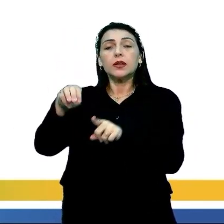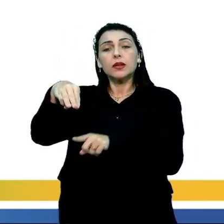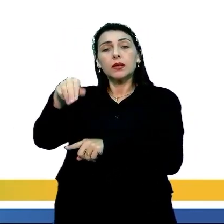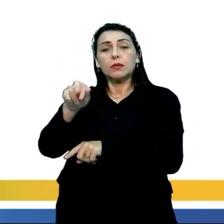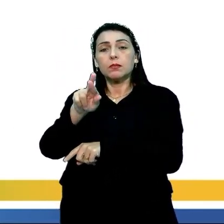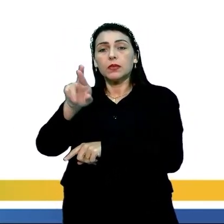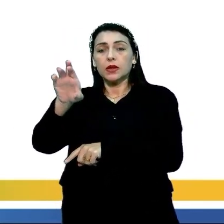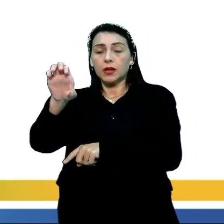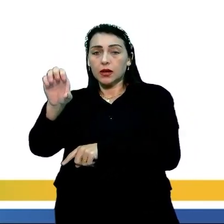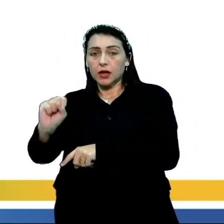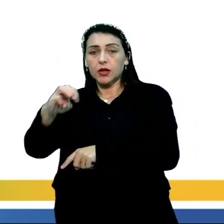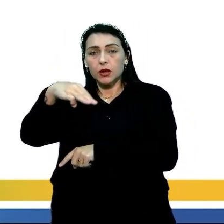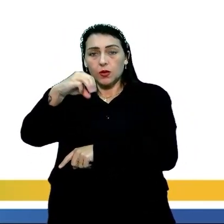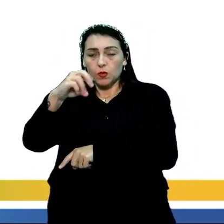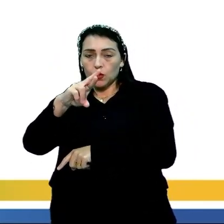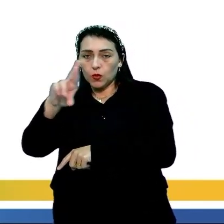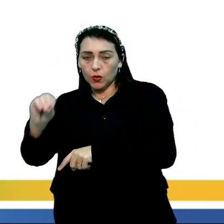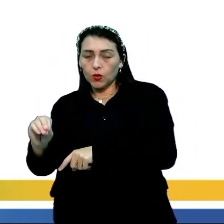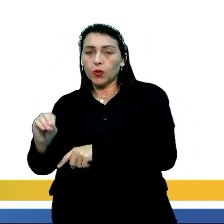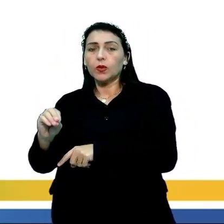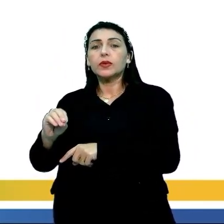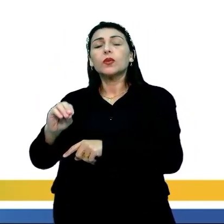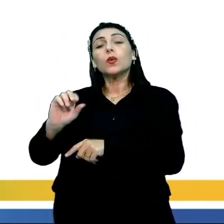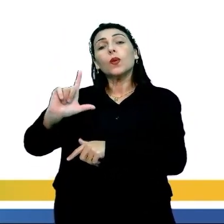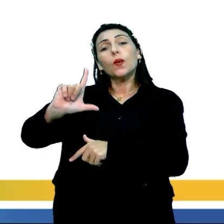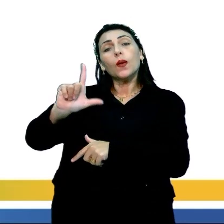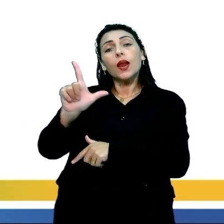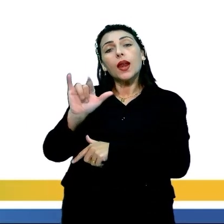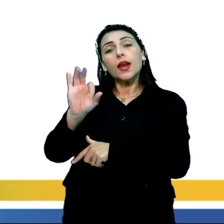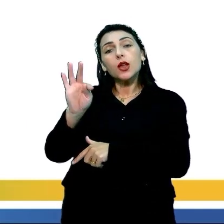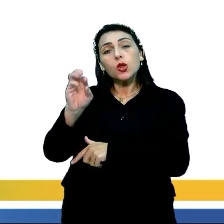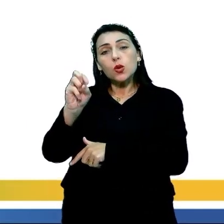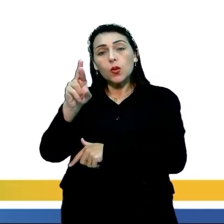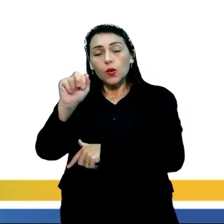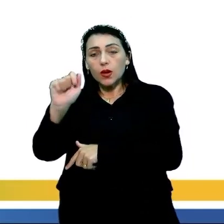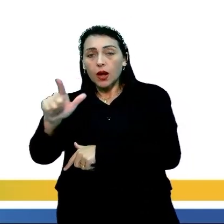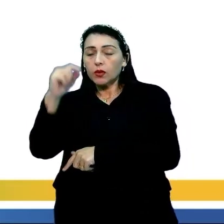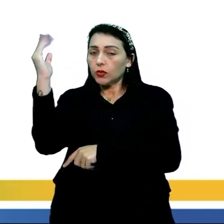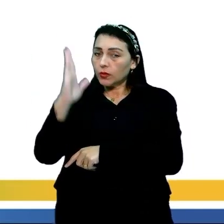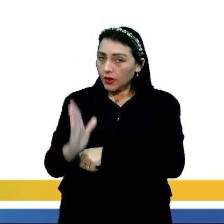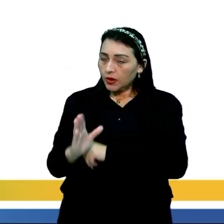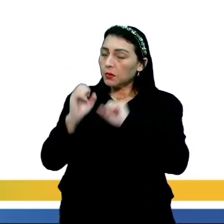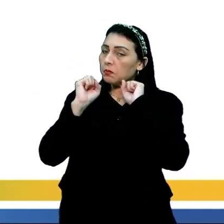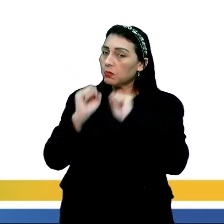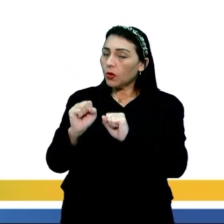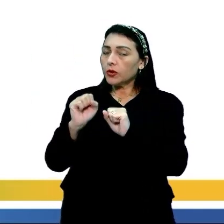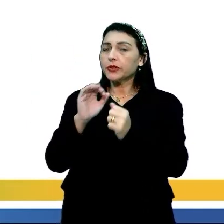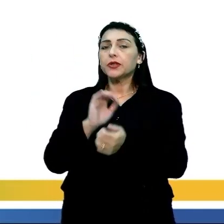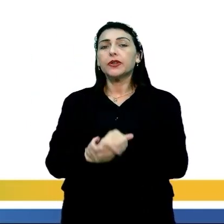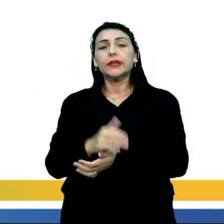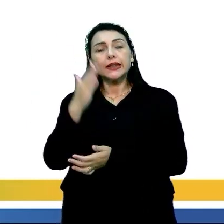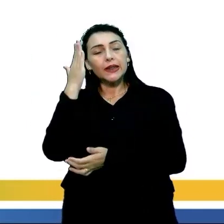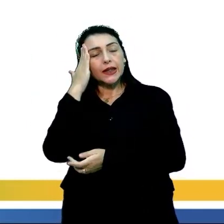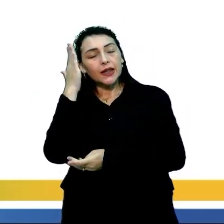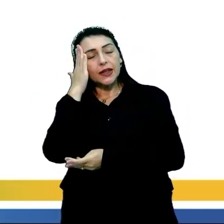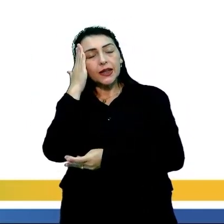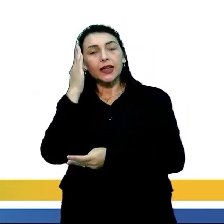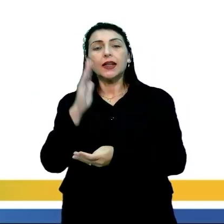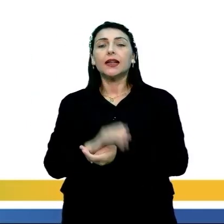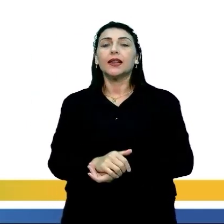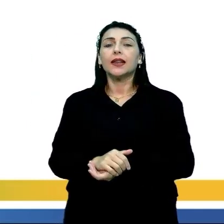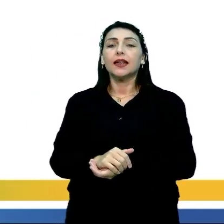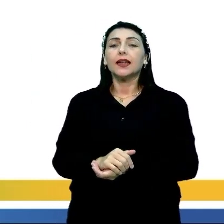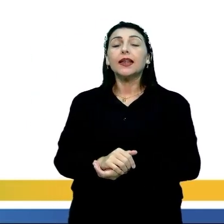que ocorre aí na faixa litorânea do Brasil. Então, a gente pode logo entender que